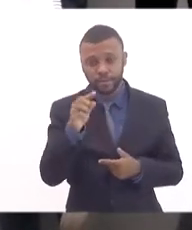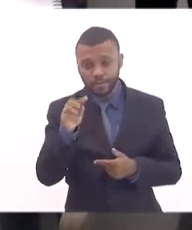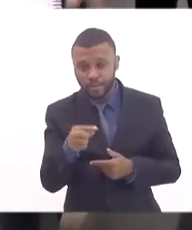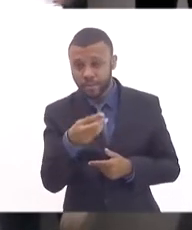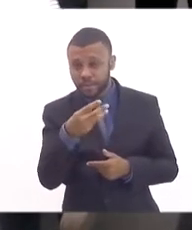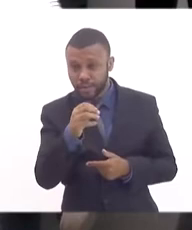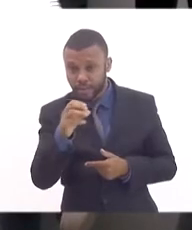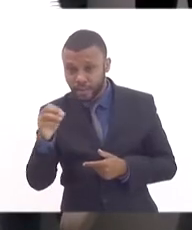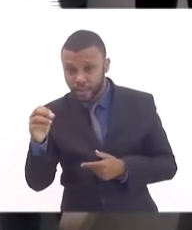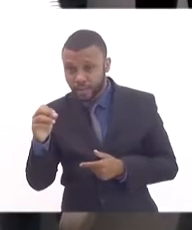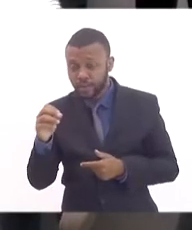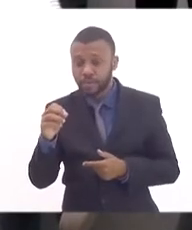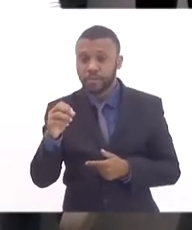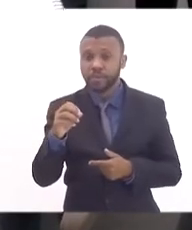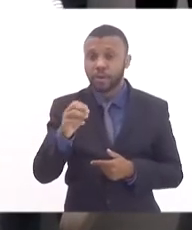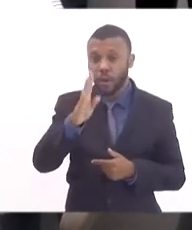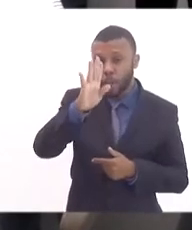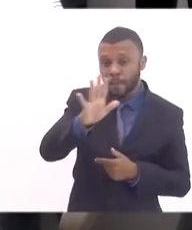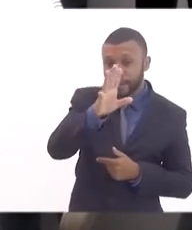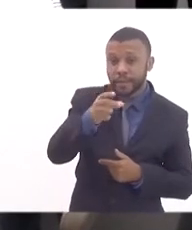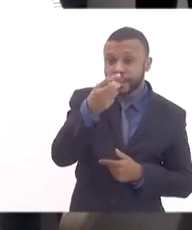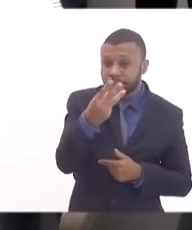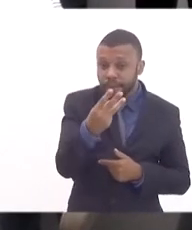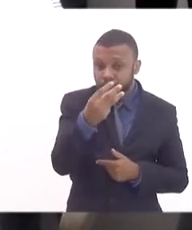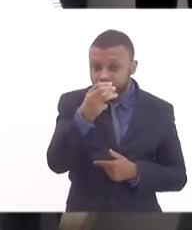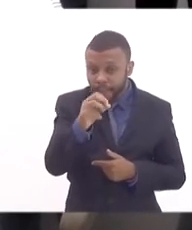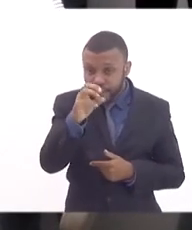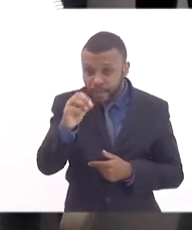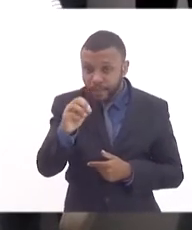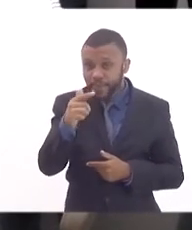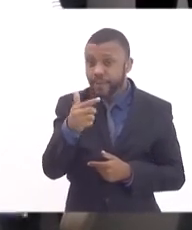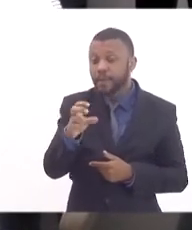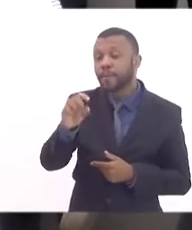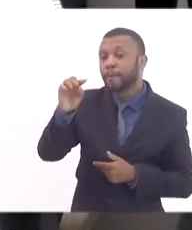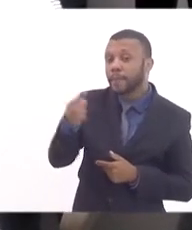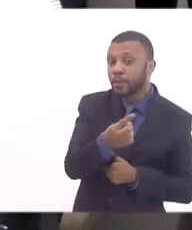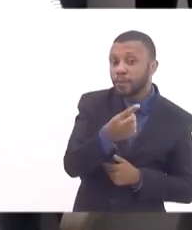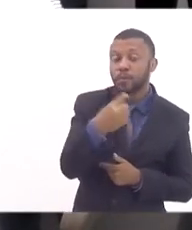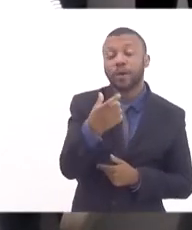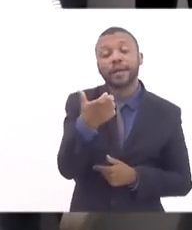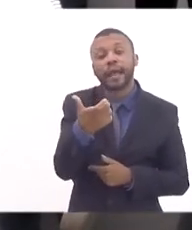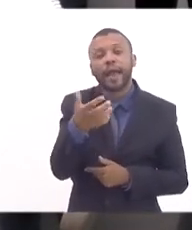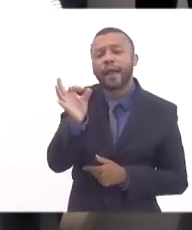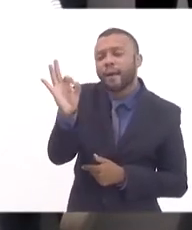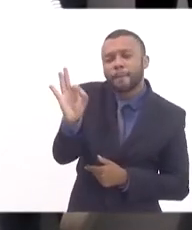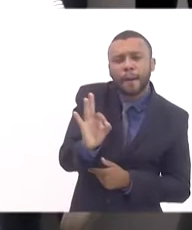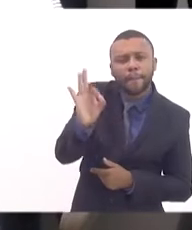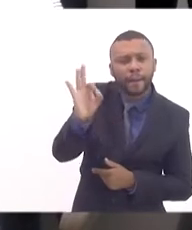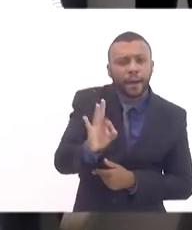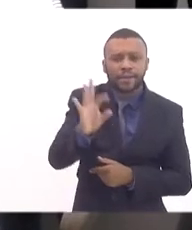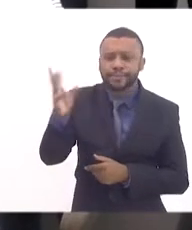tem 325 mil a gente quer um pedaço disso a gente quer trazer um pouco disso para dentro do Estado do Rio de Janeiro